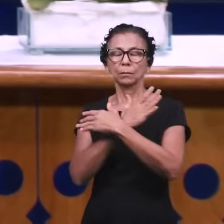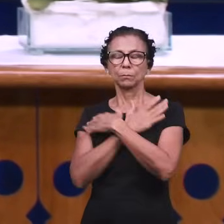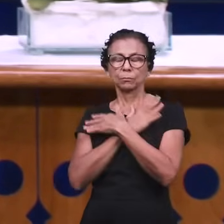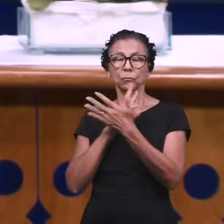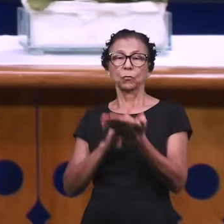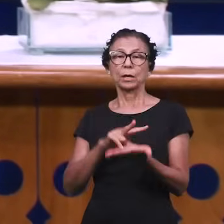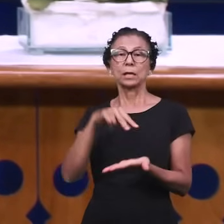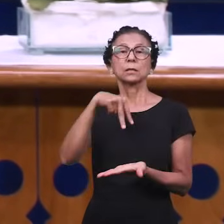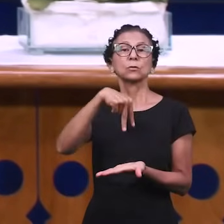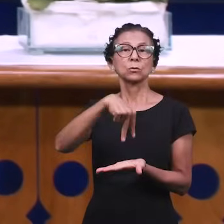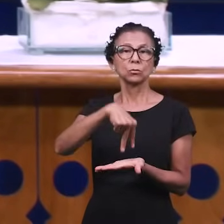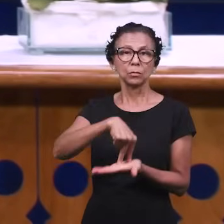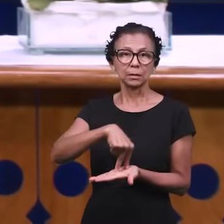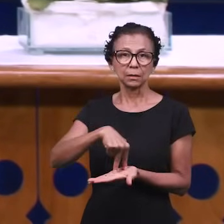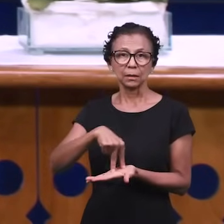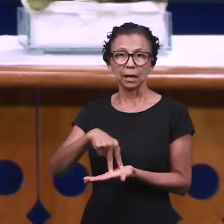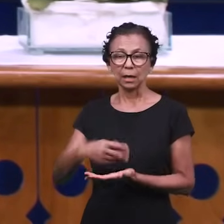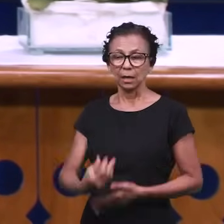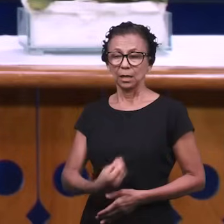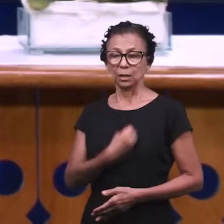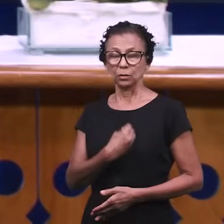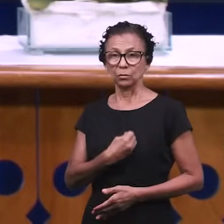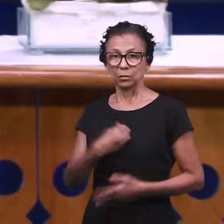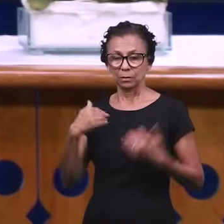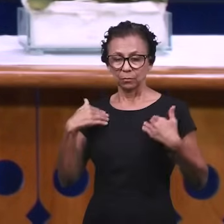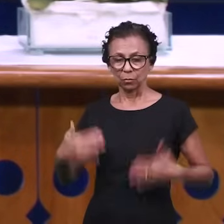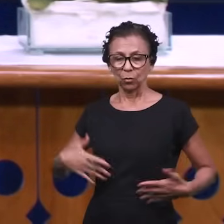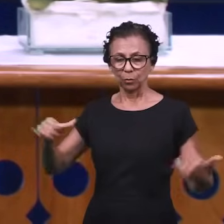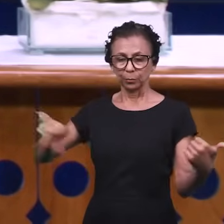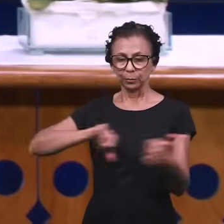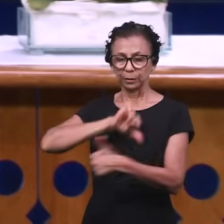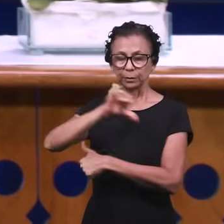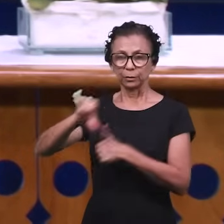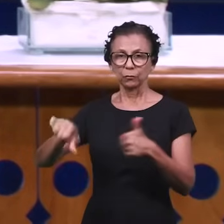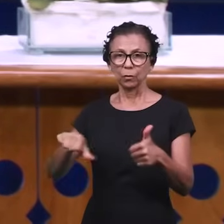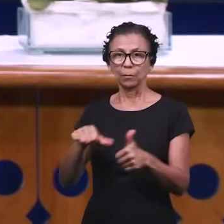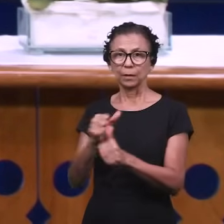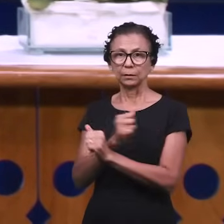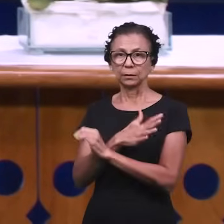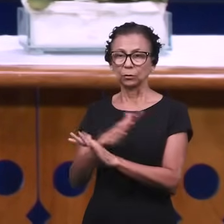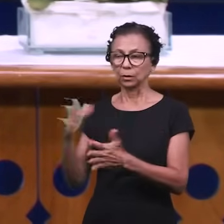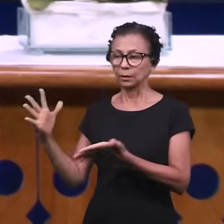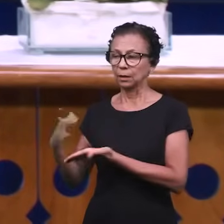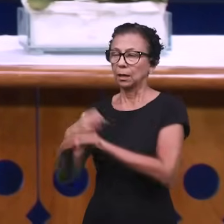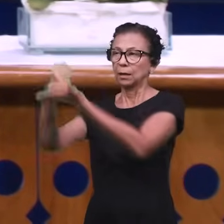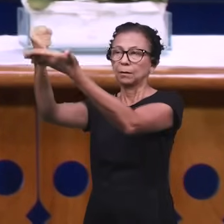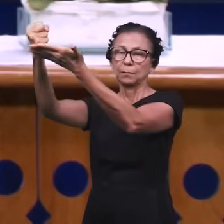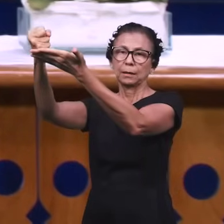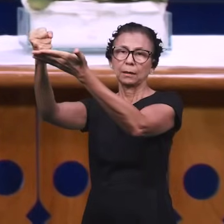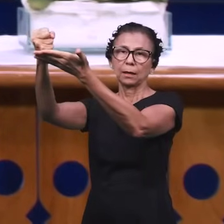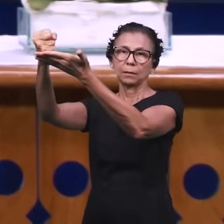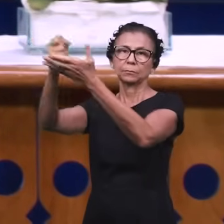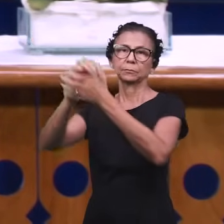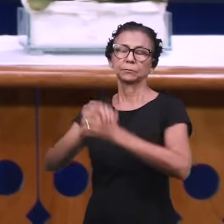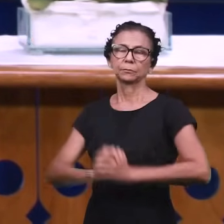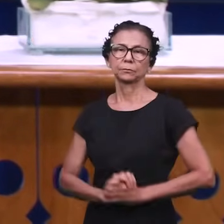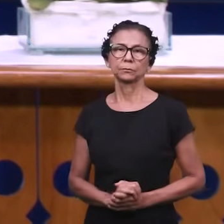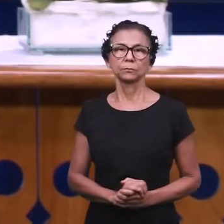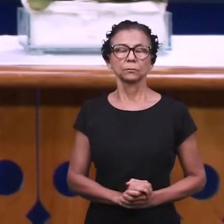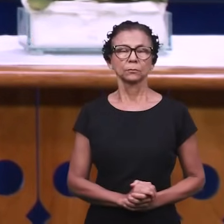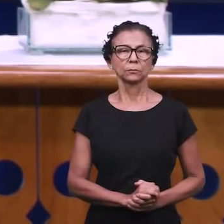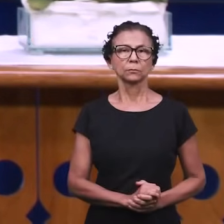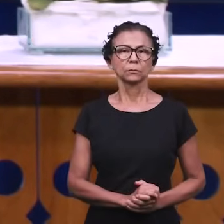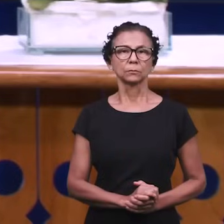a Páscoa, que significa passar por cima, ou seja, livrar aquela casa da morte